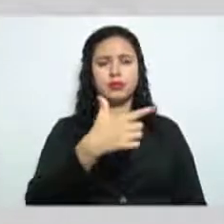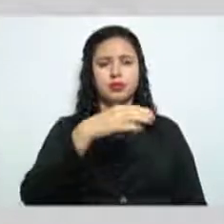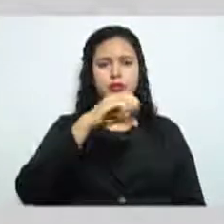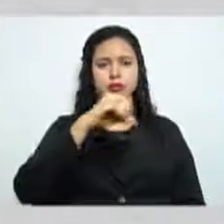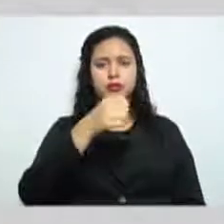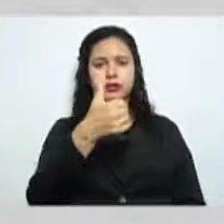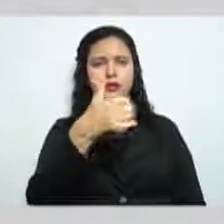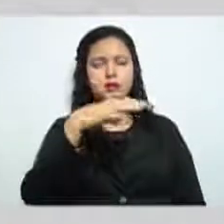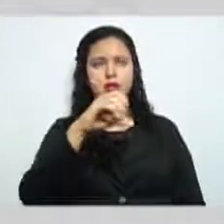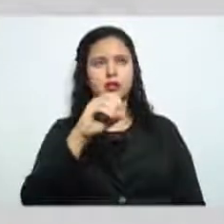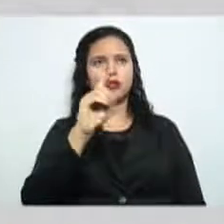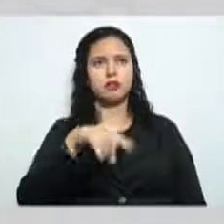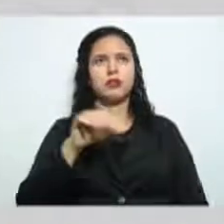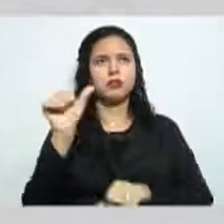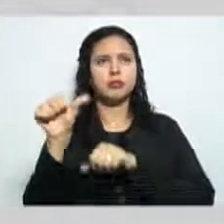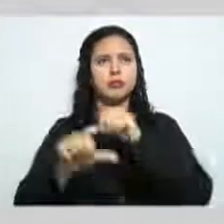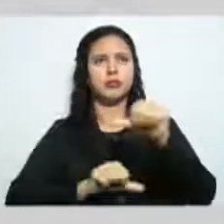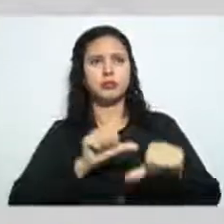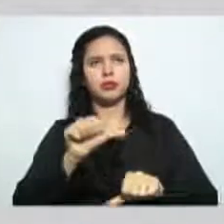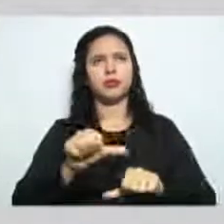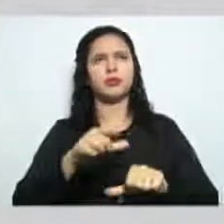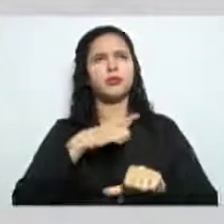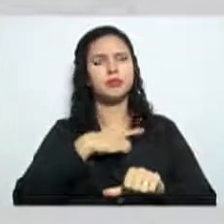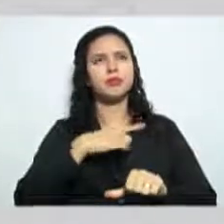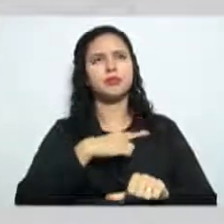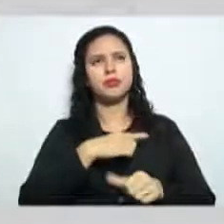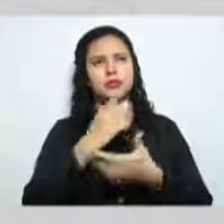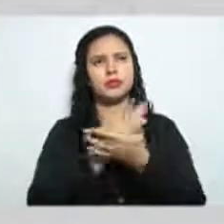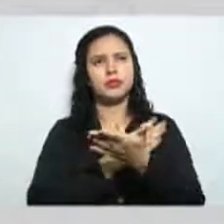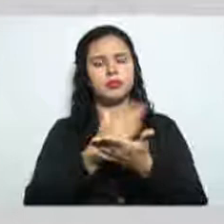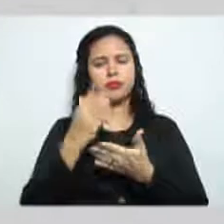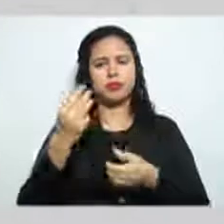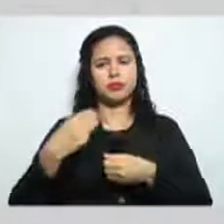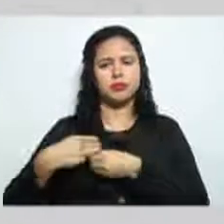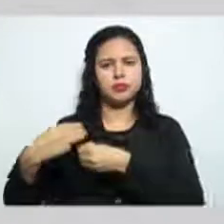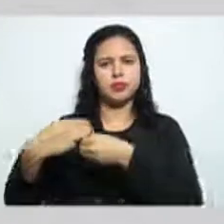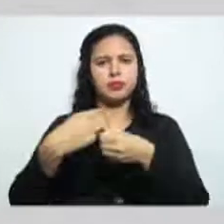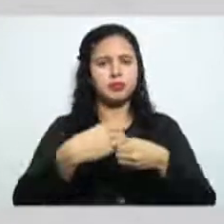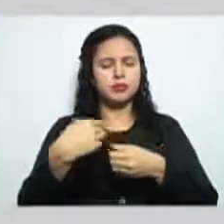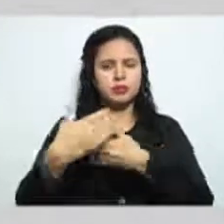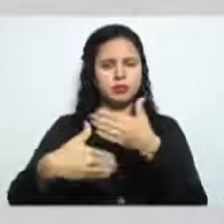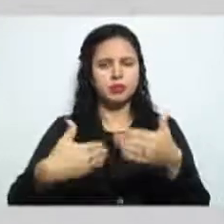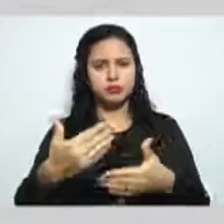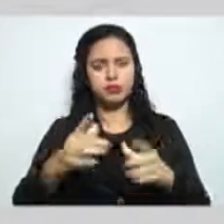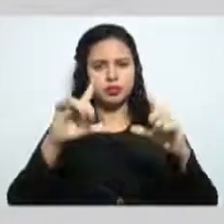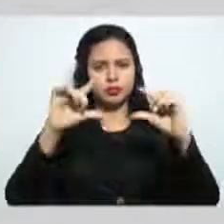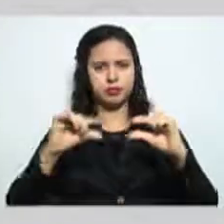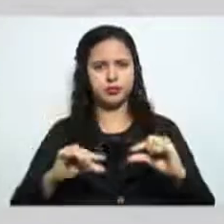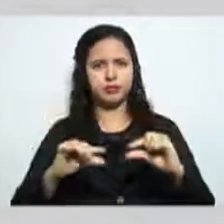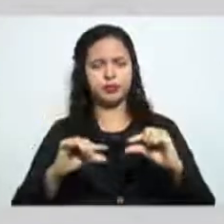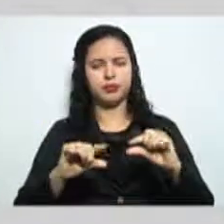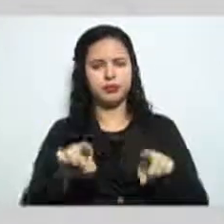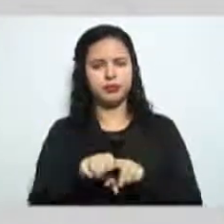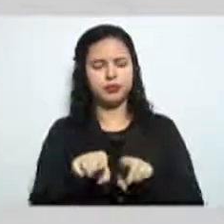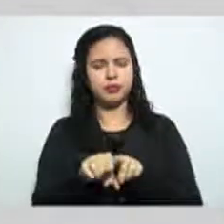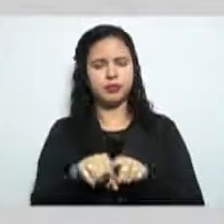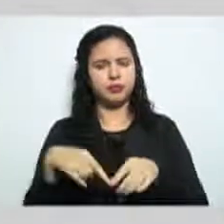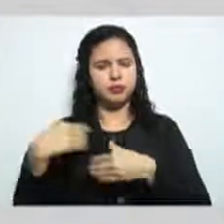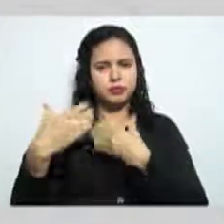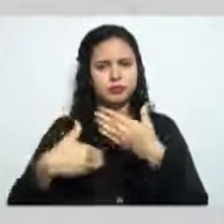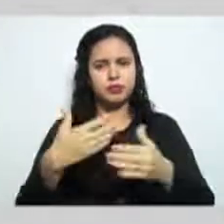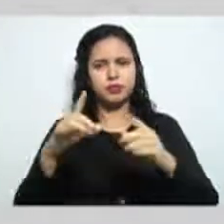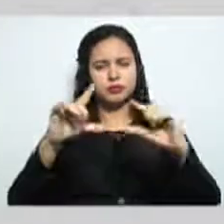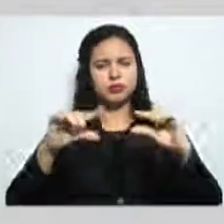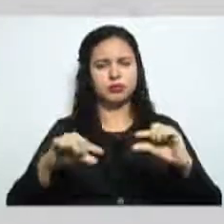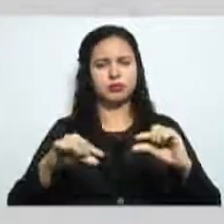então mudando totalmente de figura. A gente vai ter exceções de alguns municípios com desenvolvimento muito baixo. O desenvolvimento baixo vai